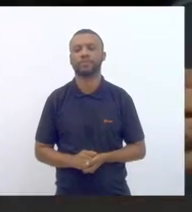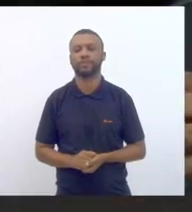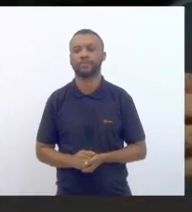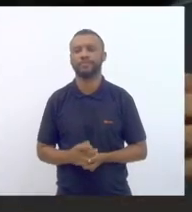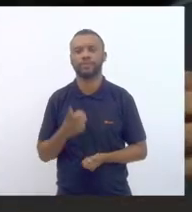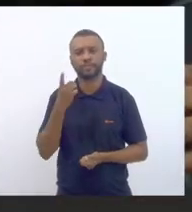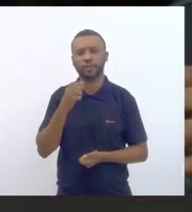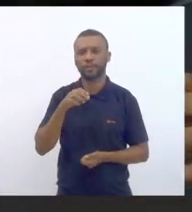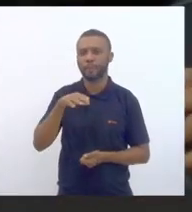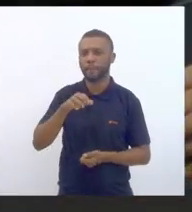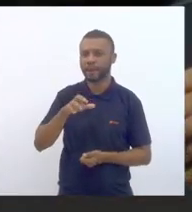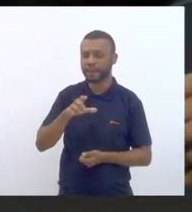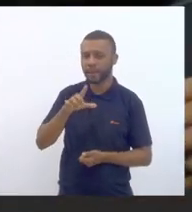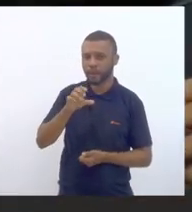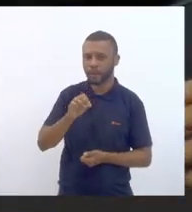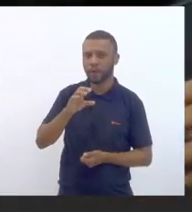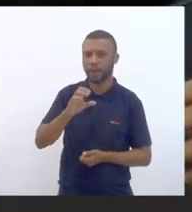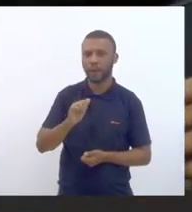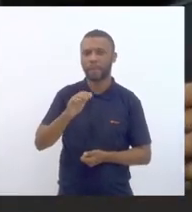Deputado Marcelo Cabeleireiro.